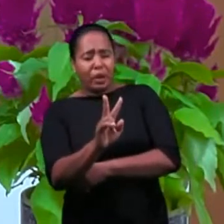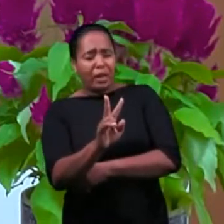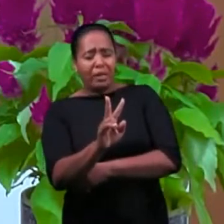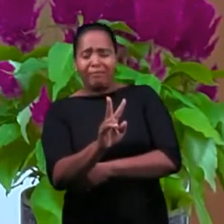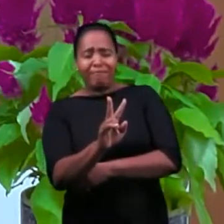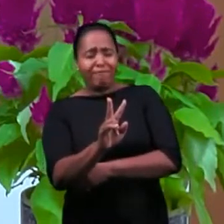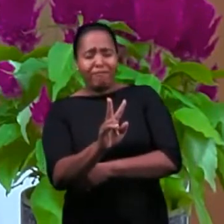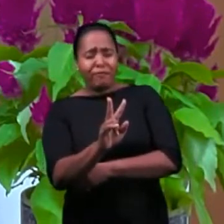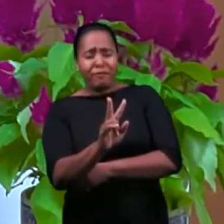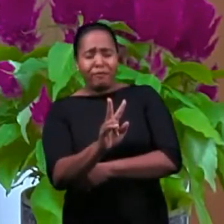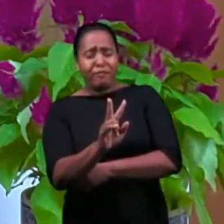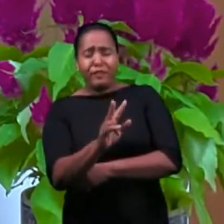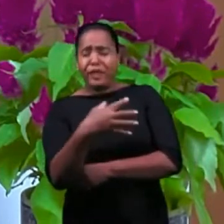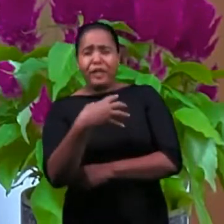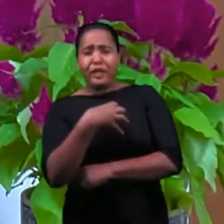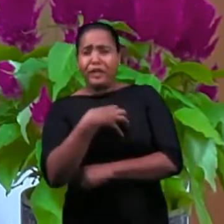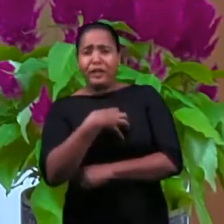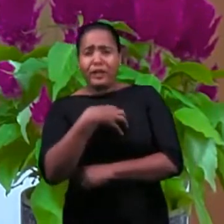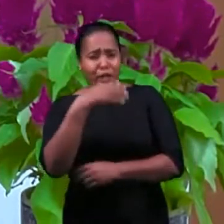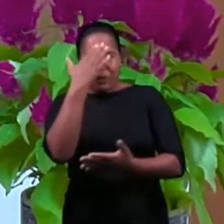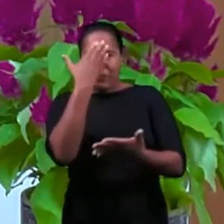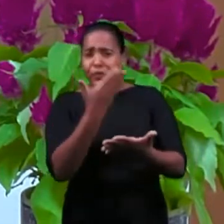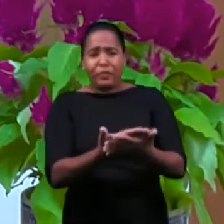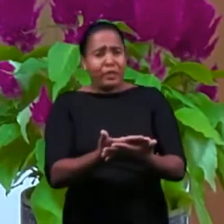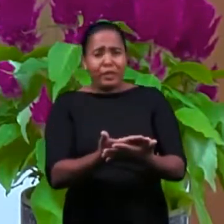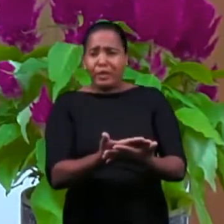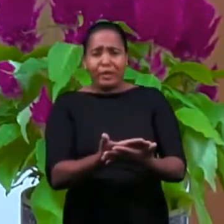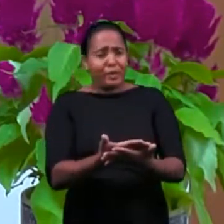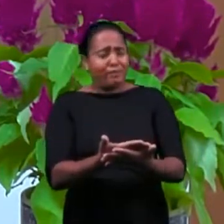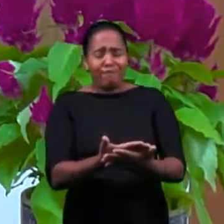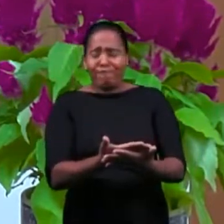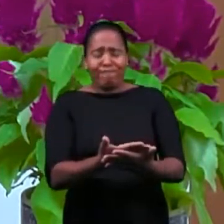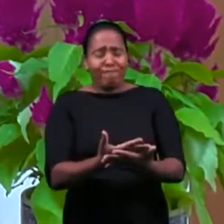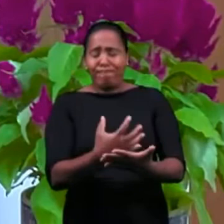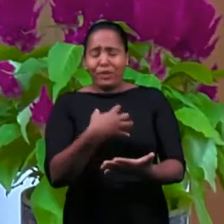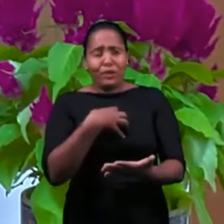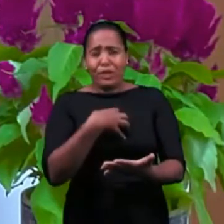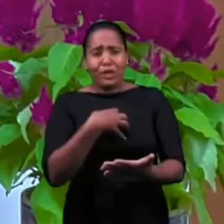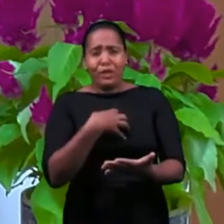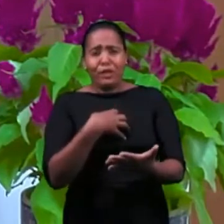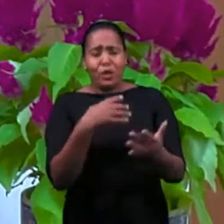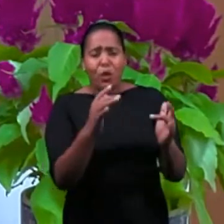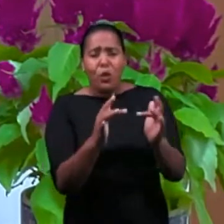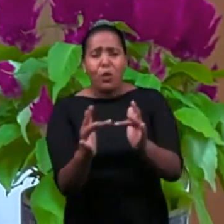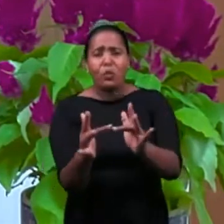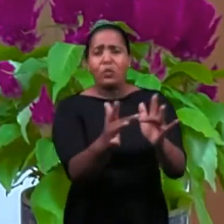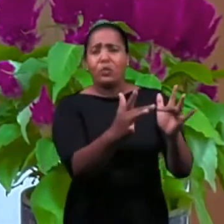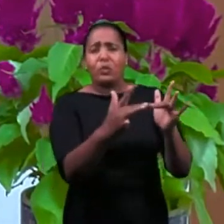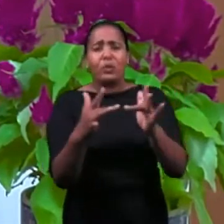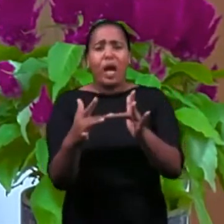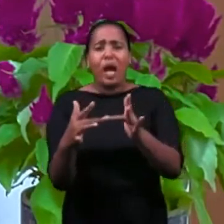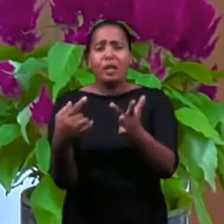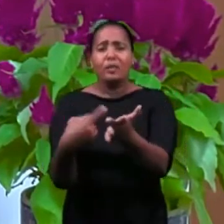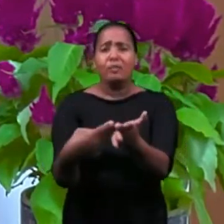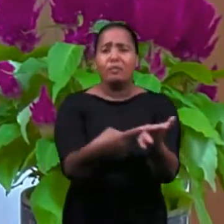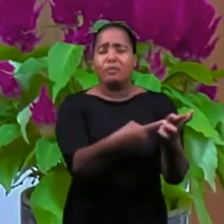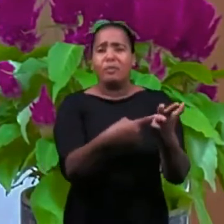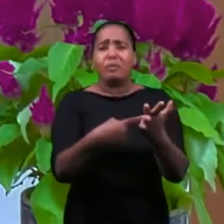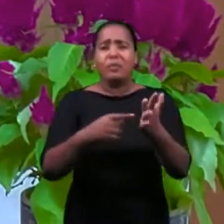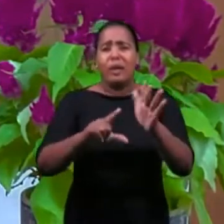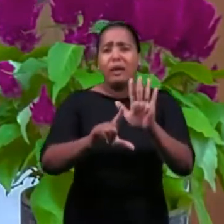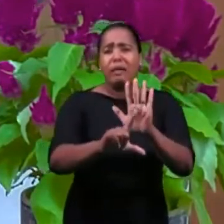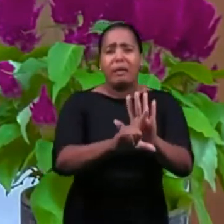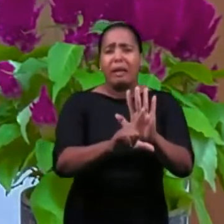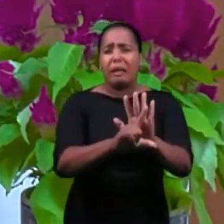confiança no que as pessoas falam, no que as pessoas dizem, nos contratos, nos negócios, nas leis,